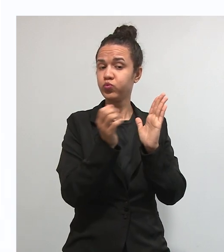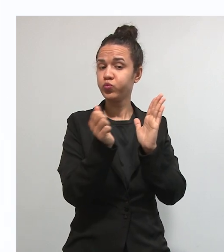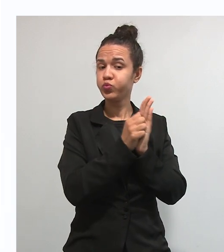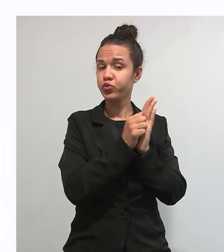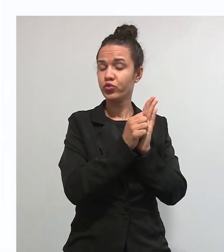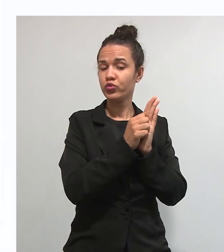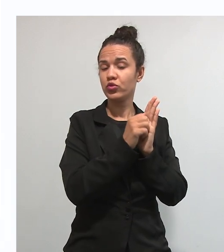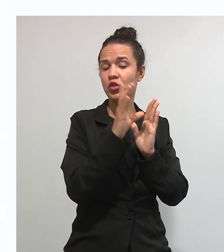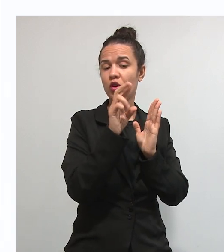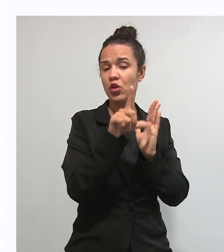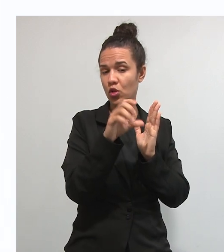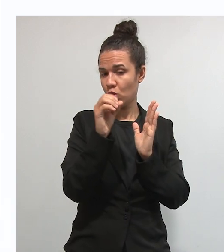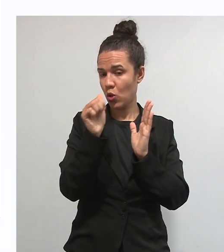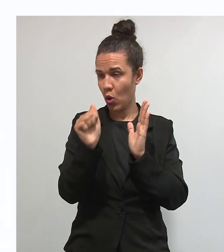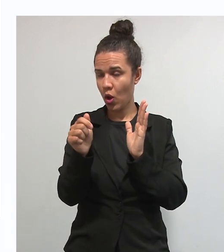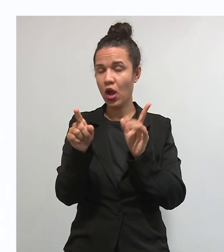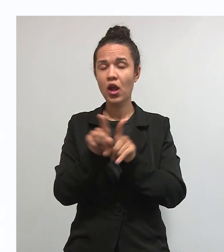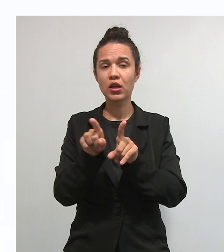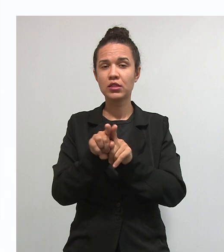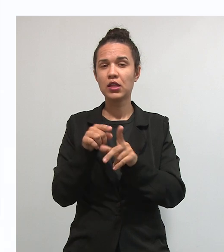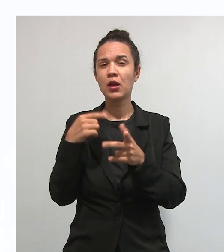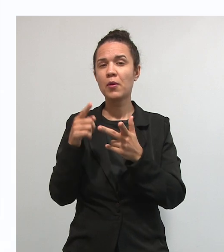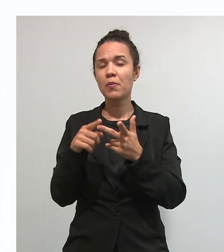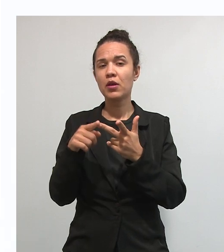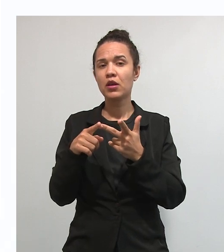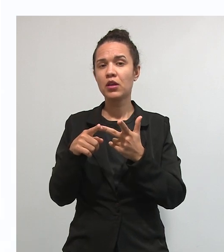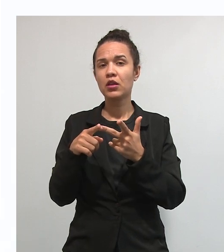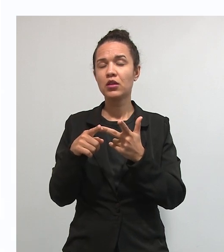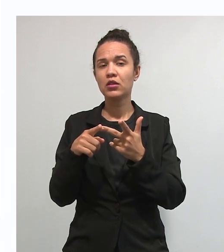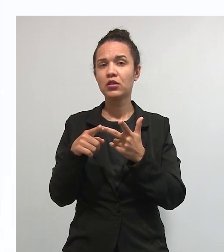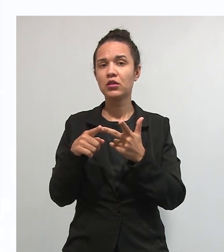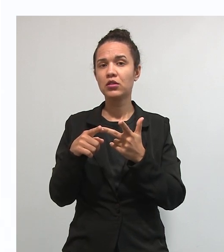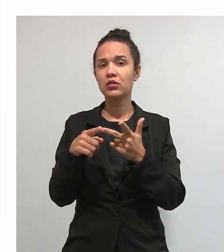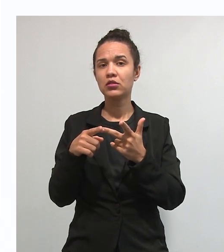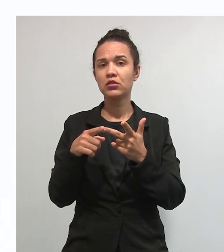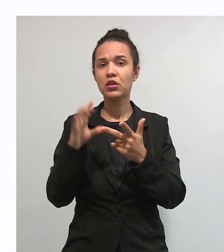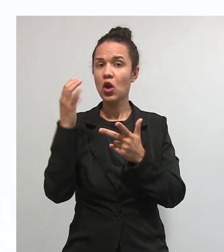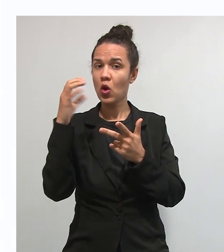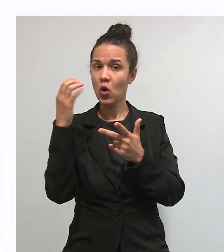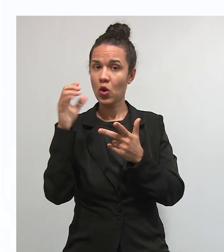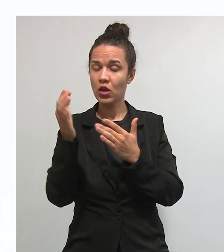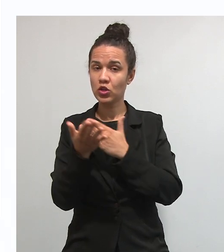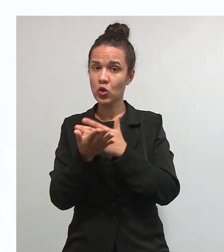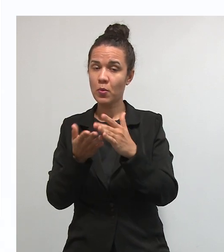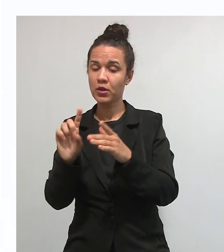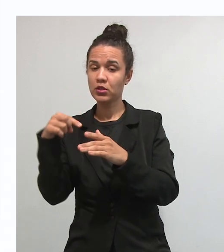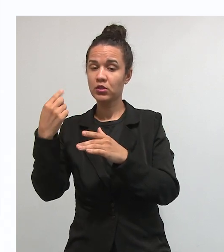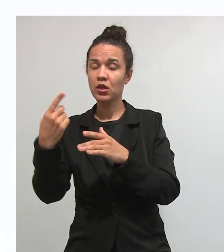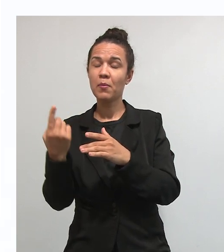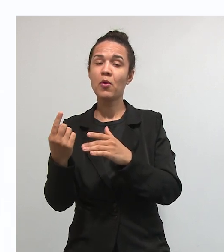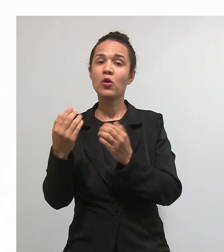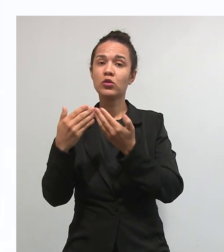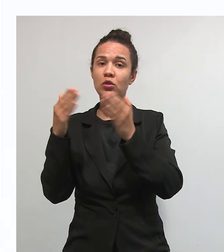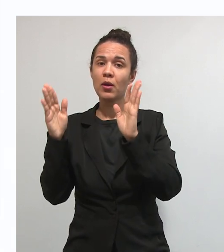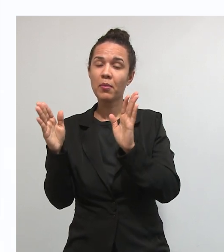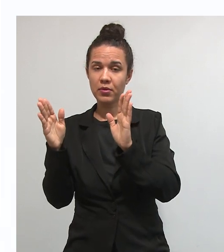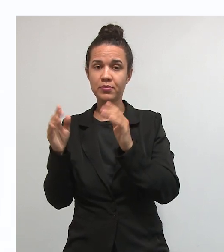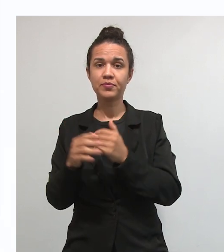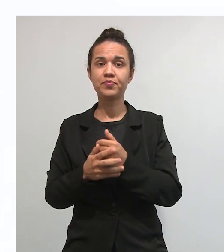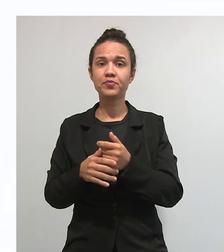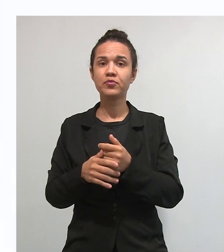a dotação atualizada, que são os créditos os iniciais mais os créditos adicionais abertos, e